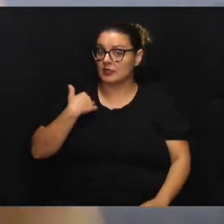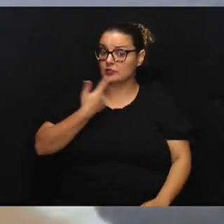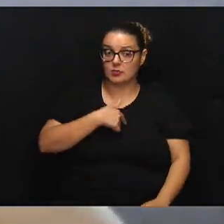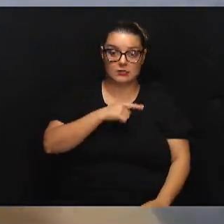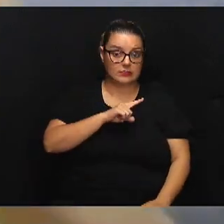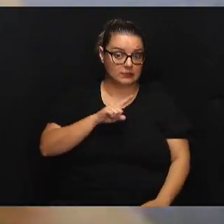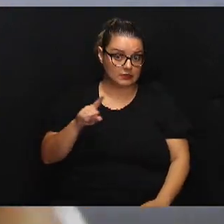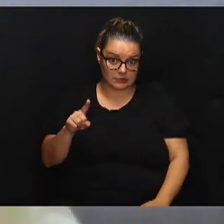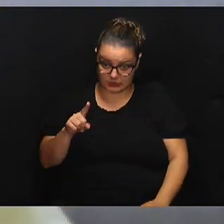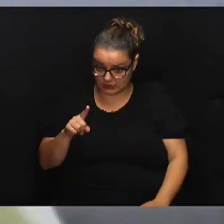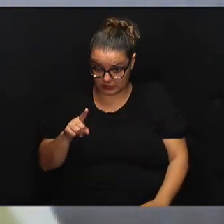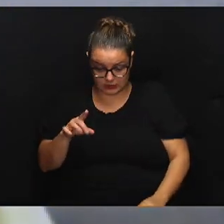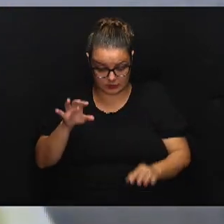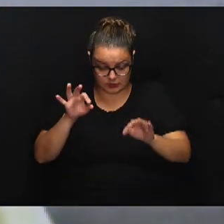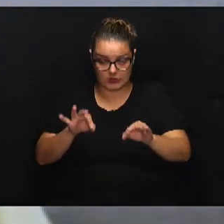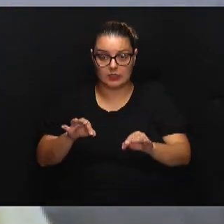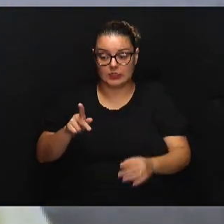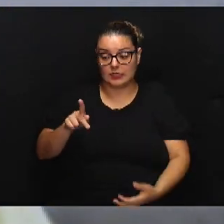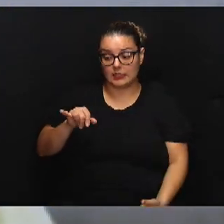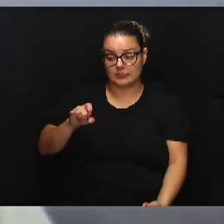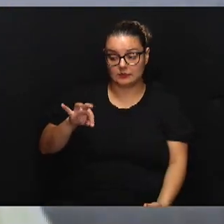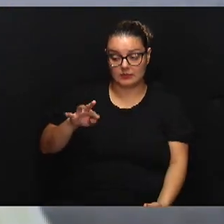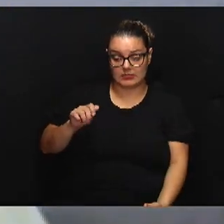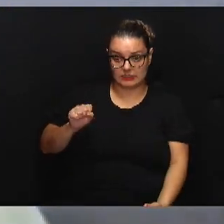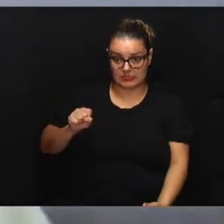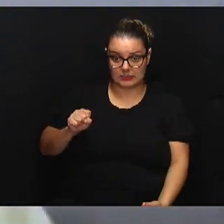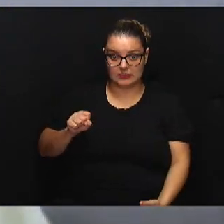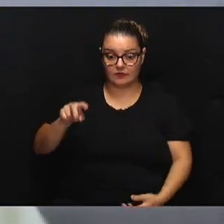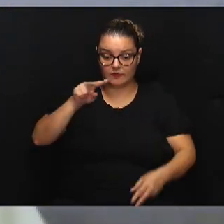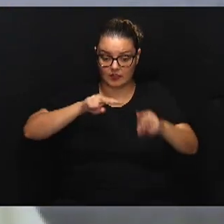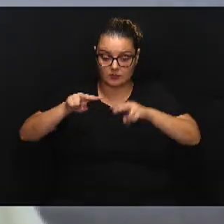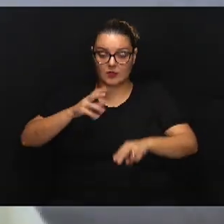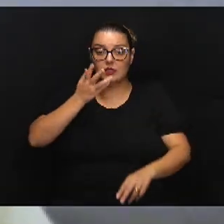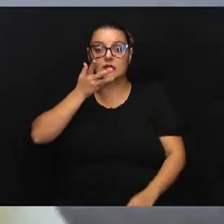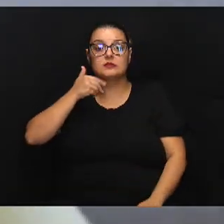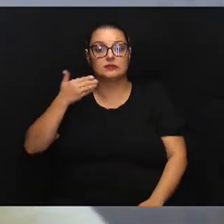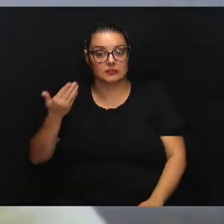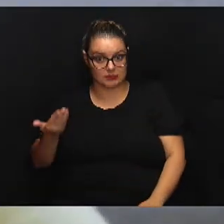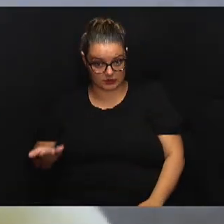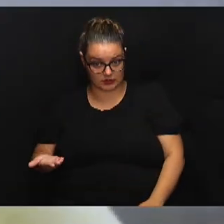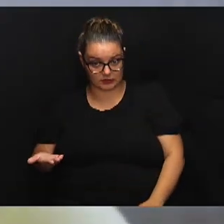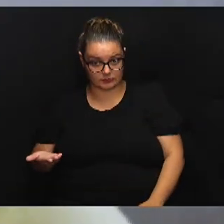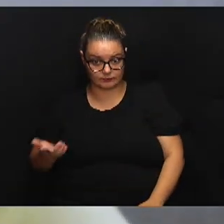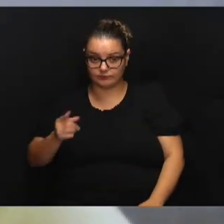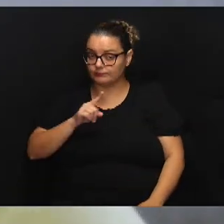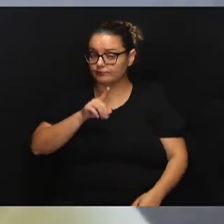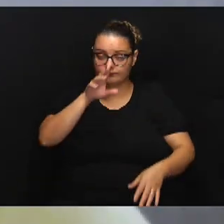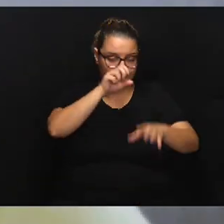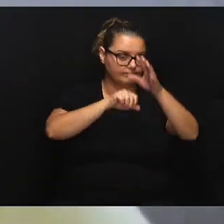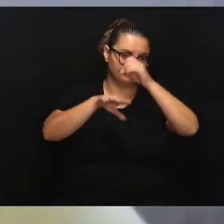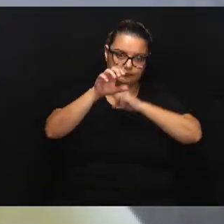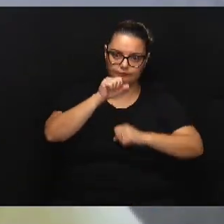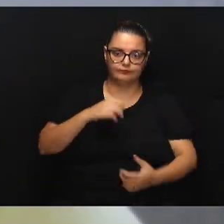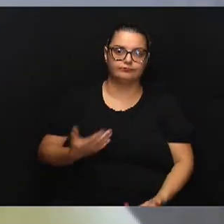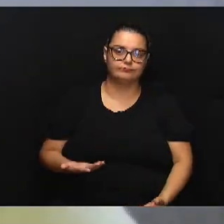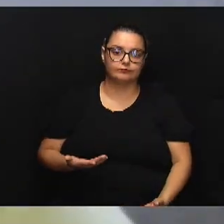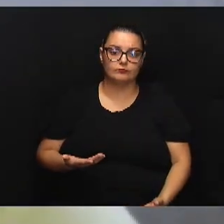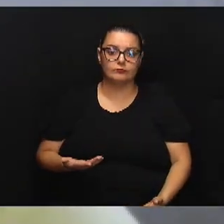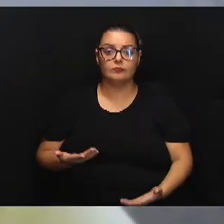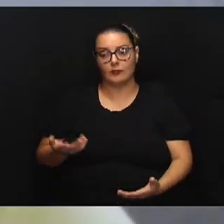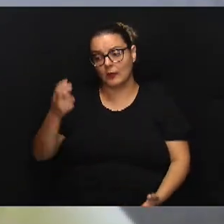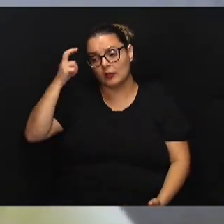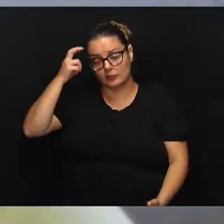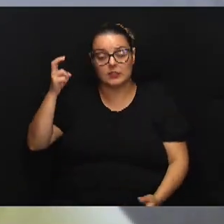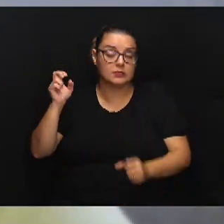acomodarmos, através das pistas visuais, esta criança, ela não irá aprender. Ah, mas ela é